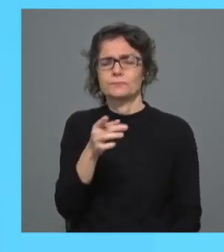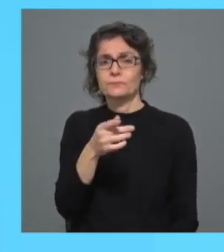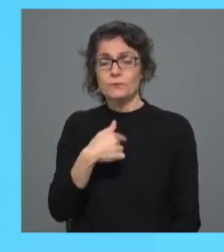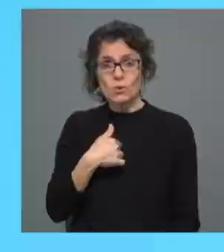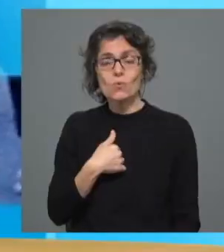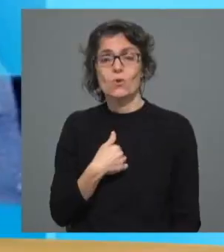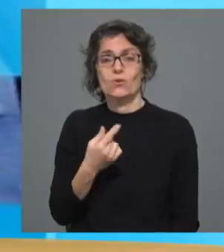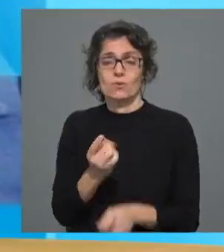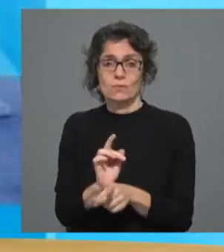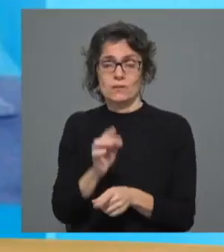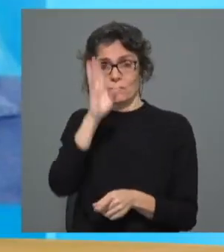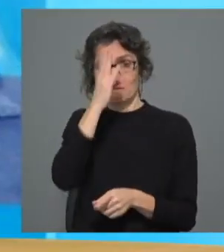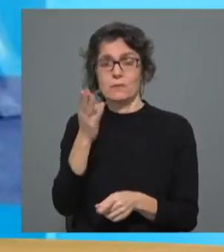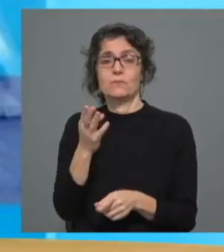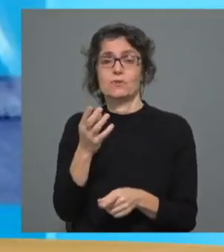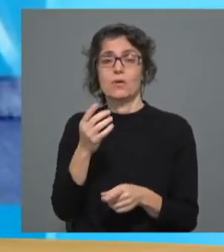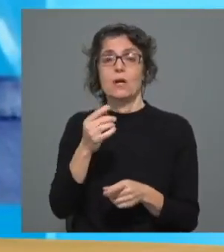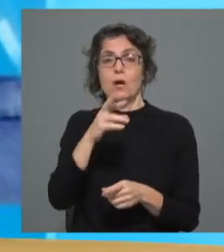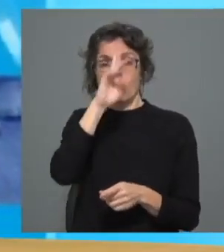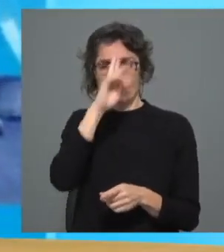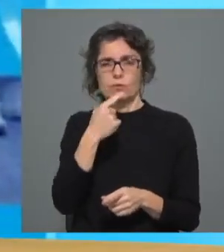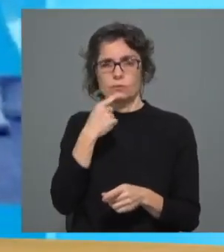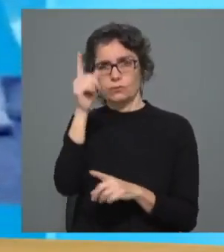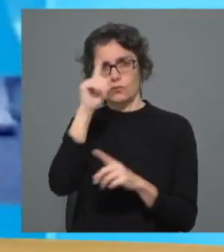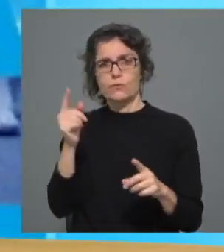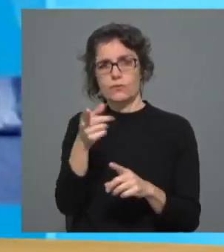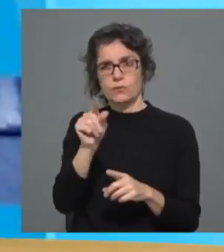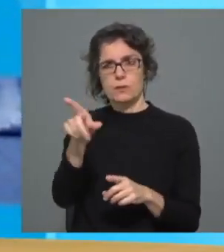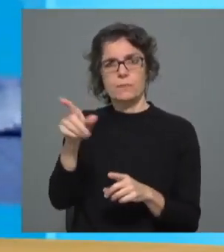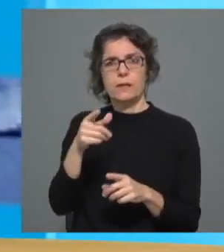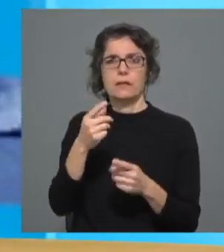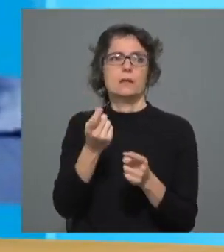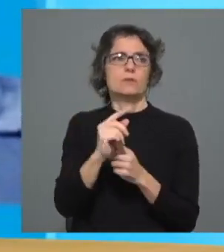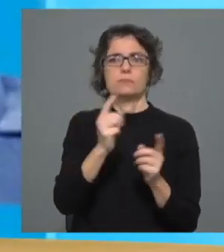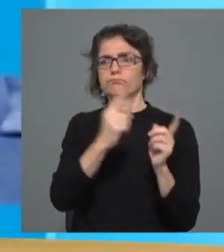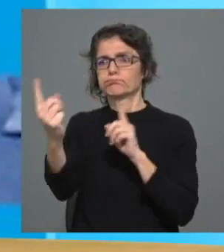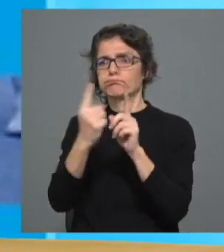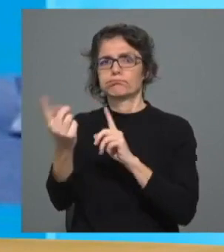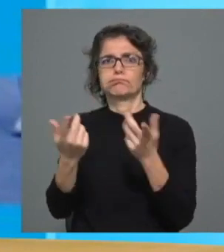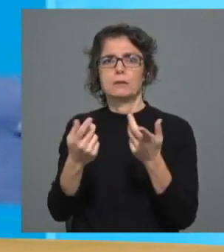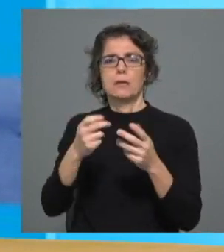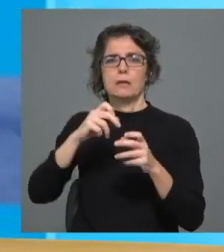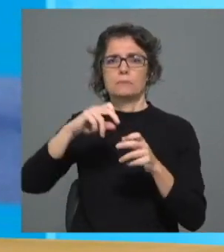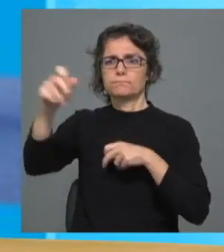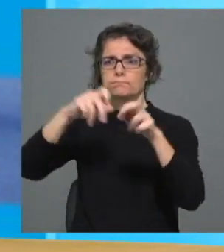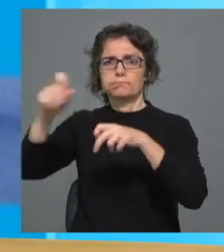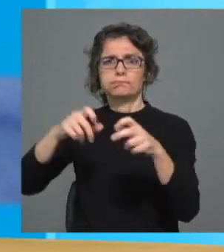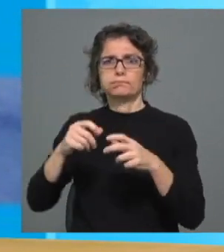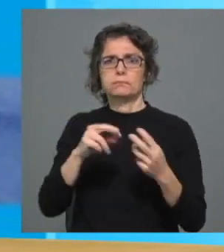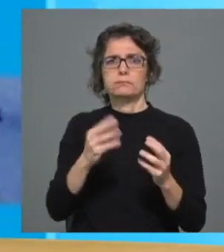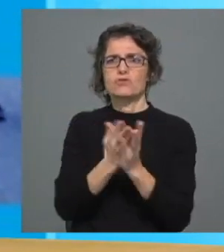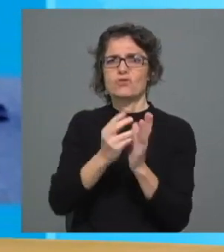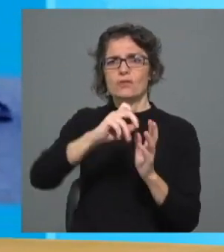ser professor, nomeadamente por causa da mobilidade, etc., não é? Sim, esse também é um aspecto que deve ser tido em conta e que tem a ver com aquilo que há